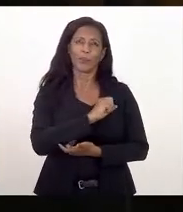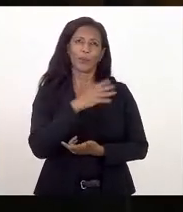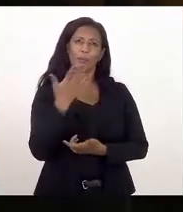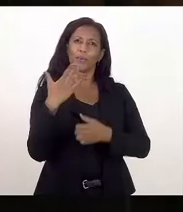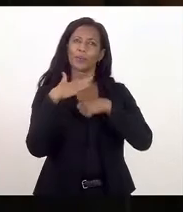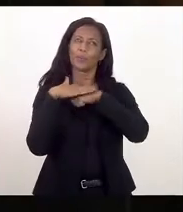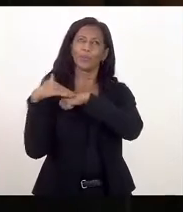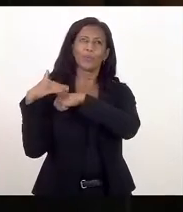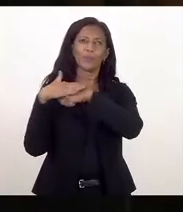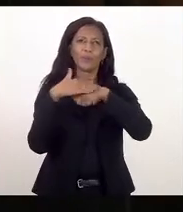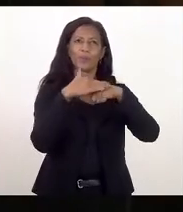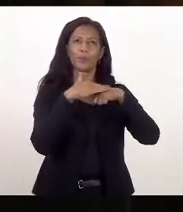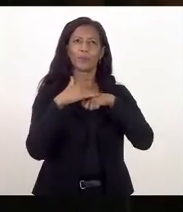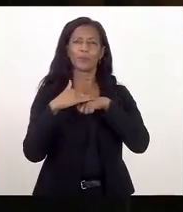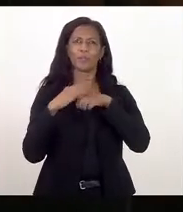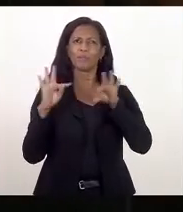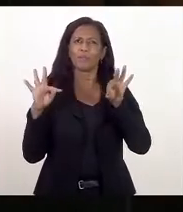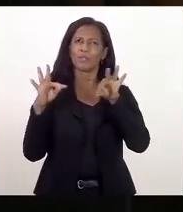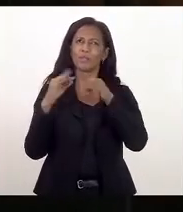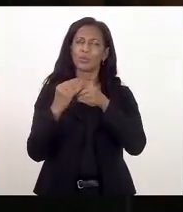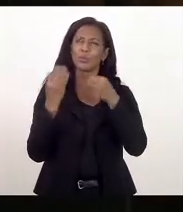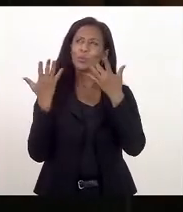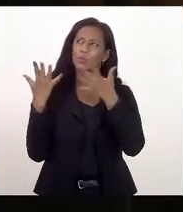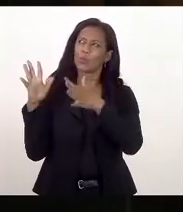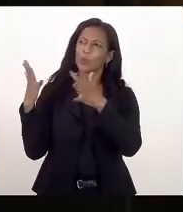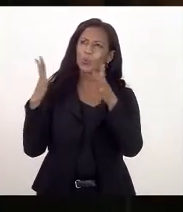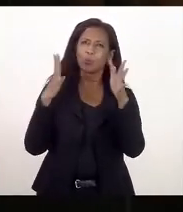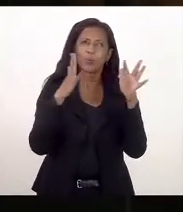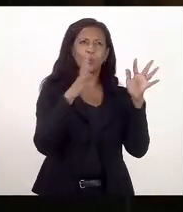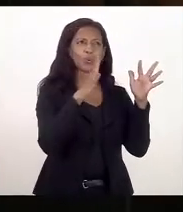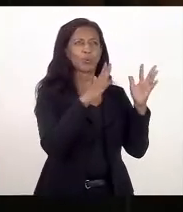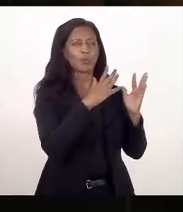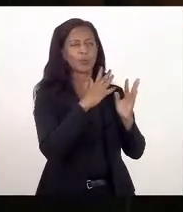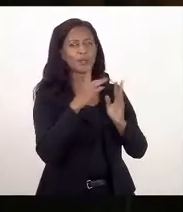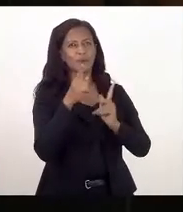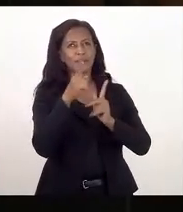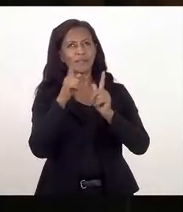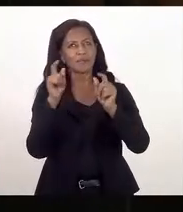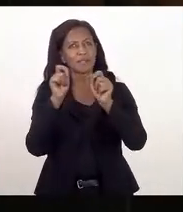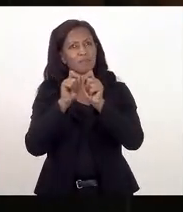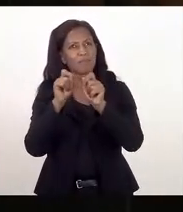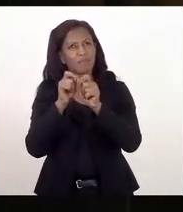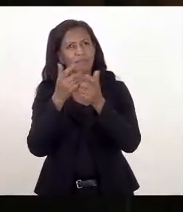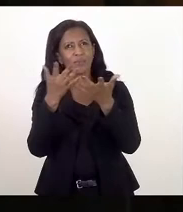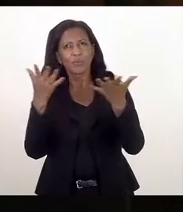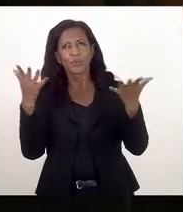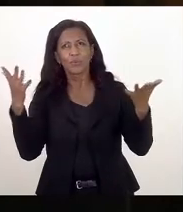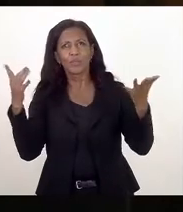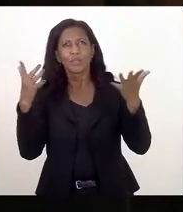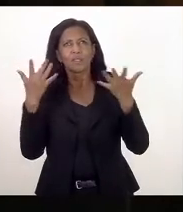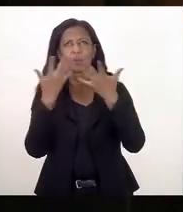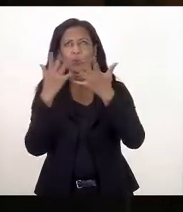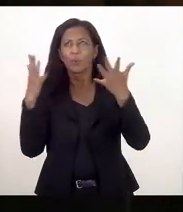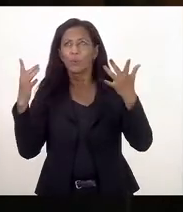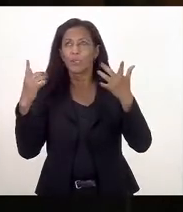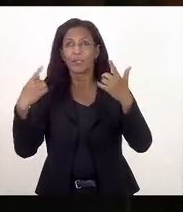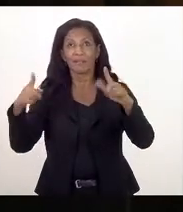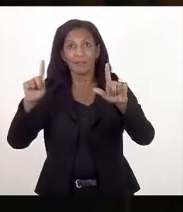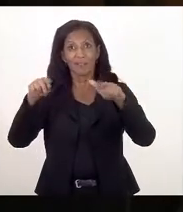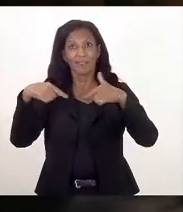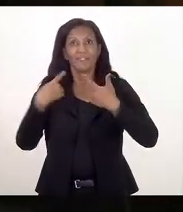tanto carinho. Mas todos esses aplausos que os senhores e senhoras estão dando, esses aplausos são para